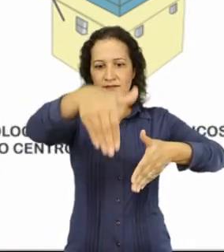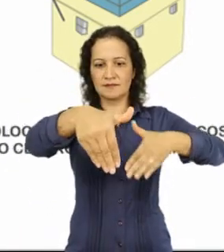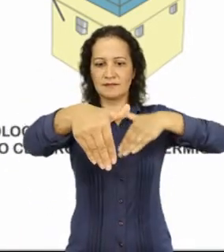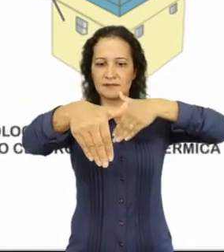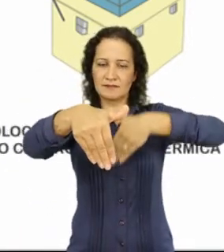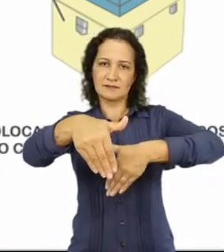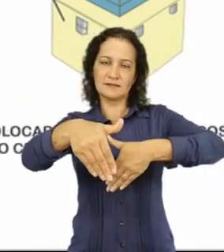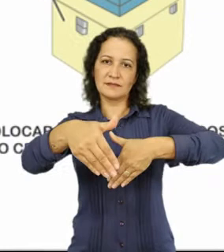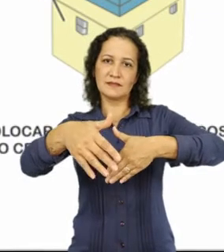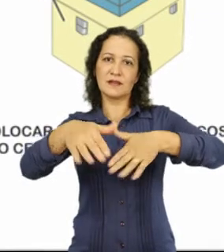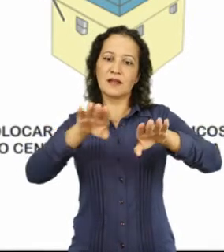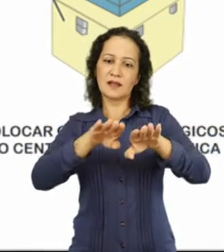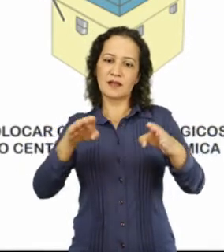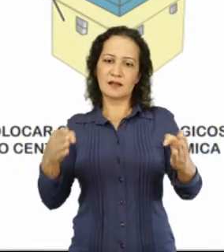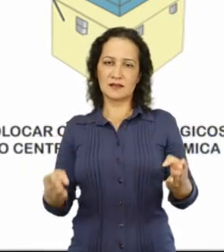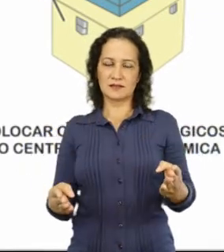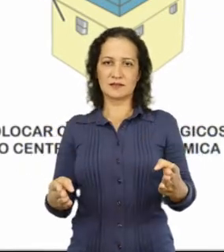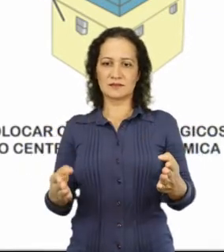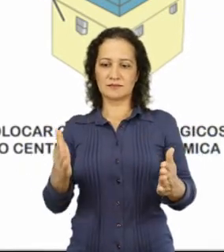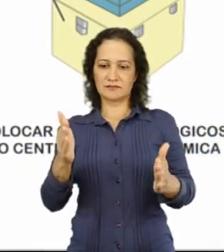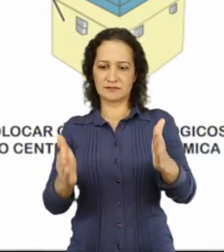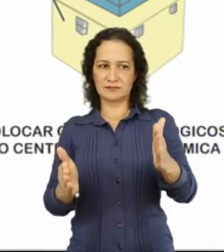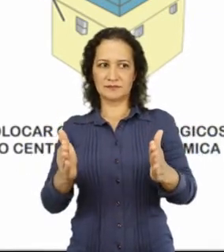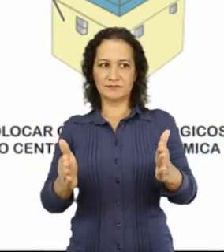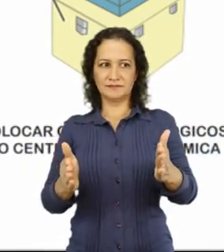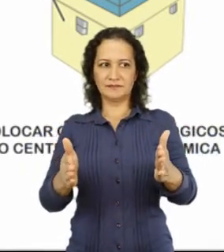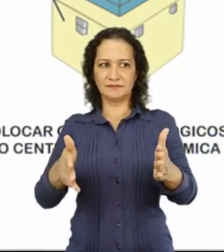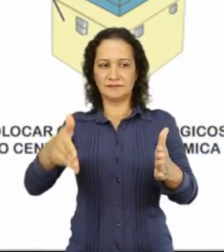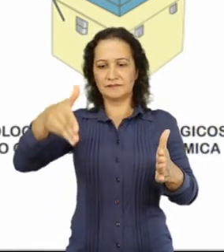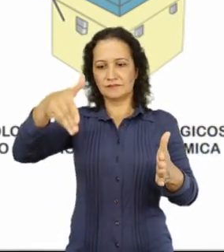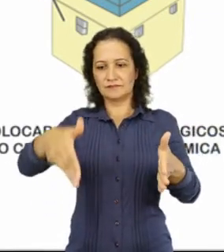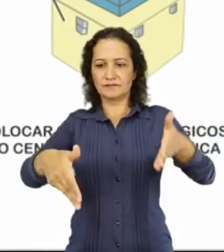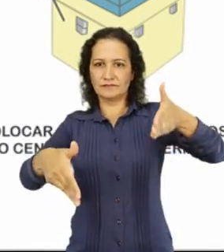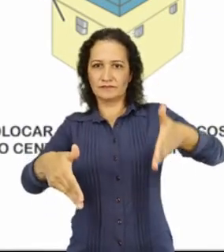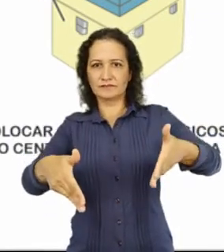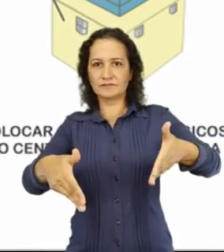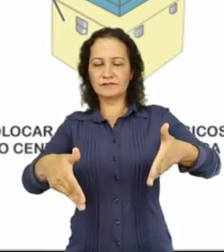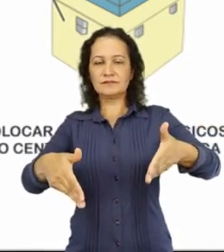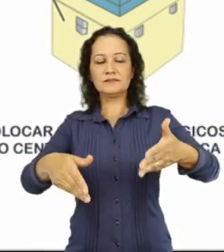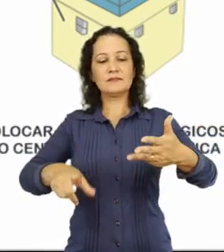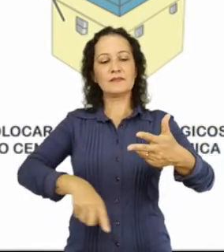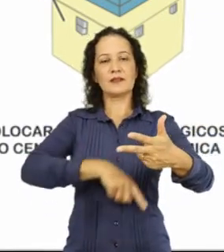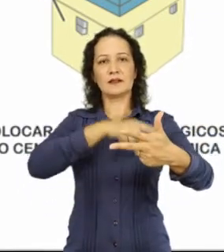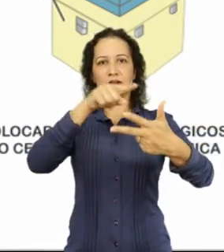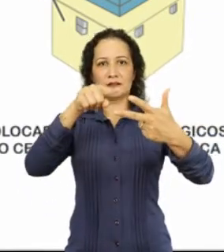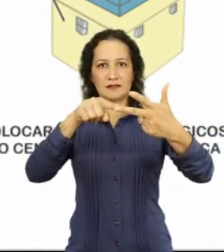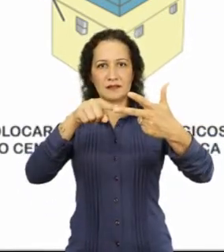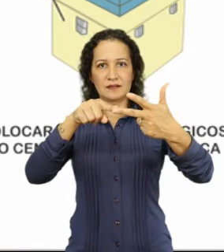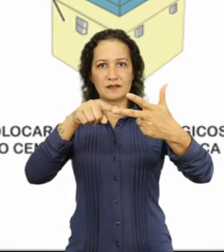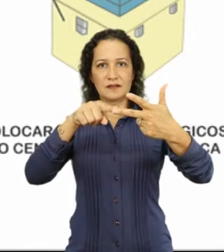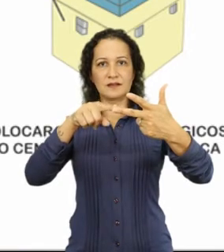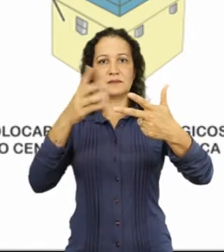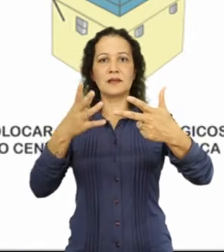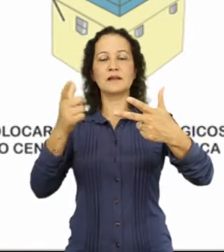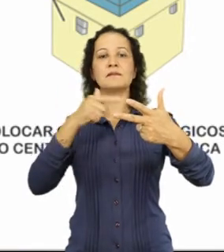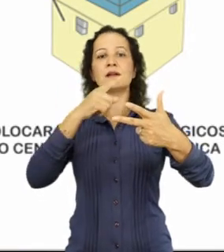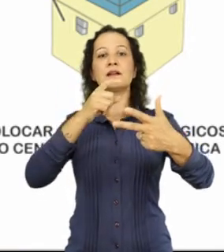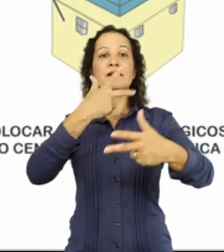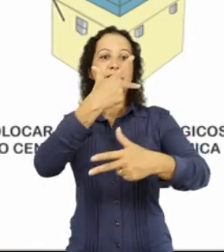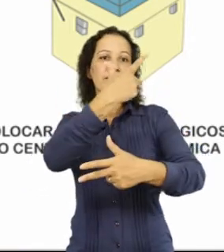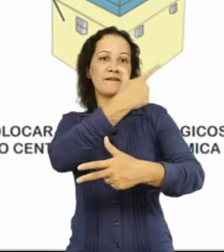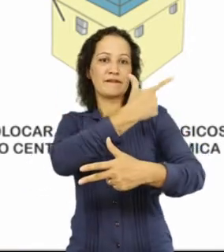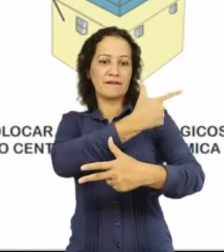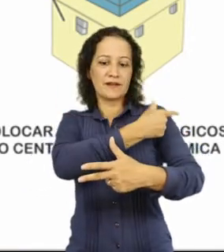paredes da caixa térmica, em ambos os lados. E dessa forma, no terceiro passo, nós vamos colocar o